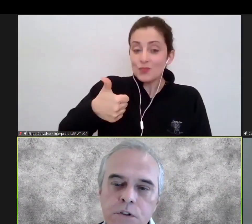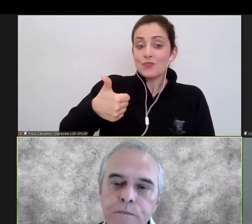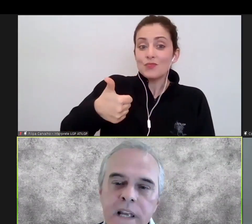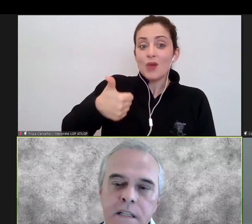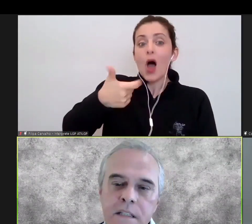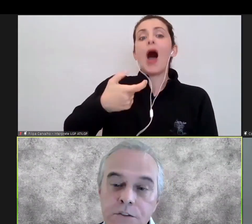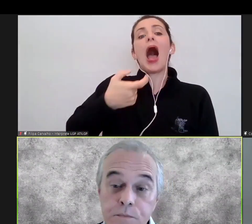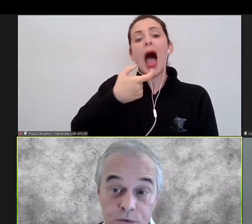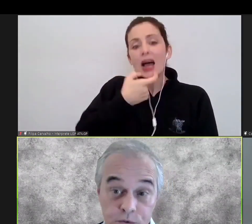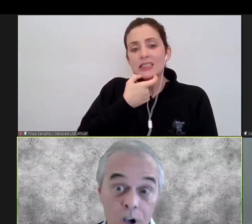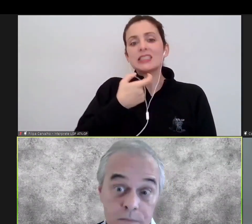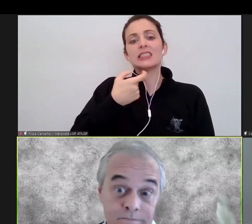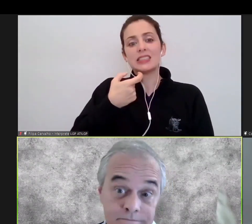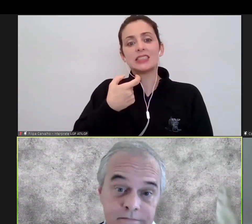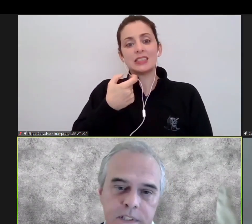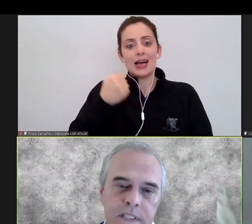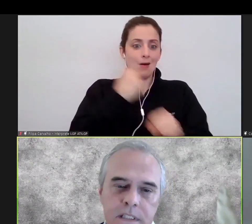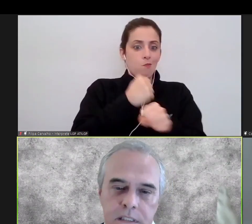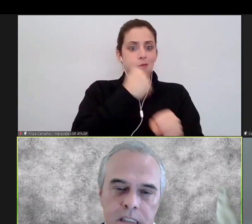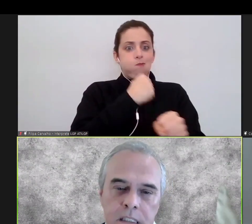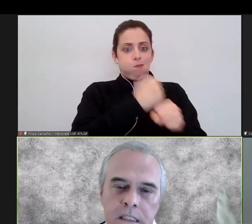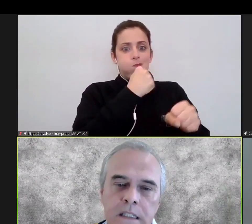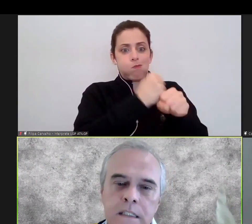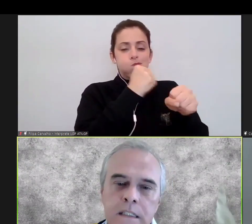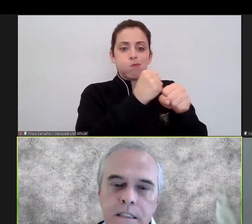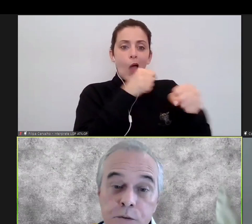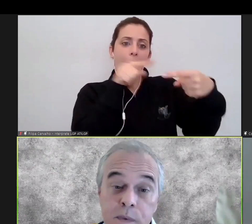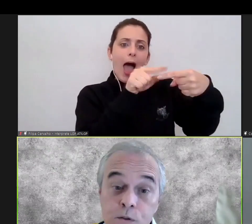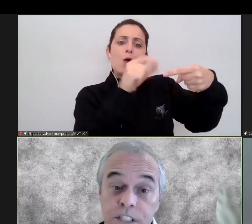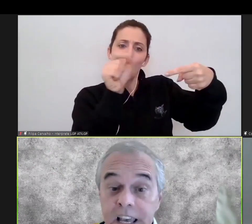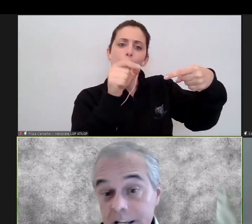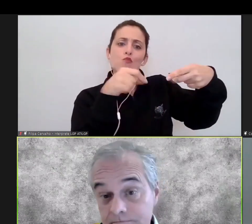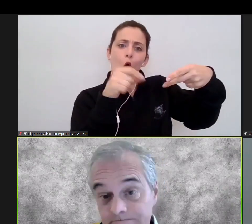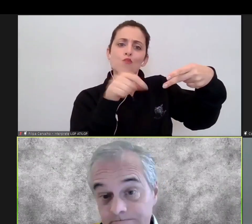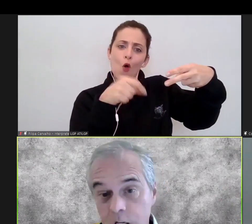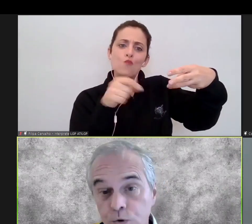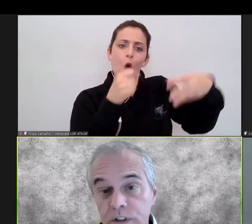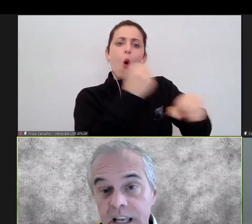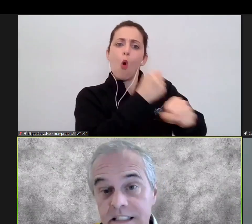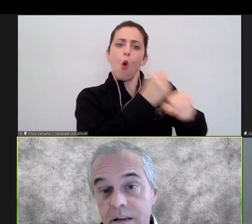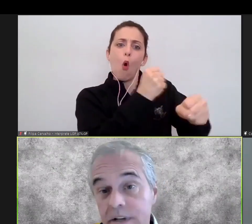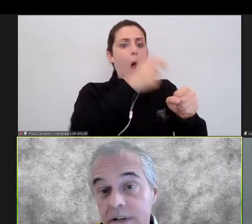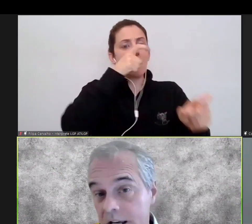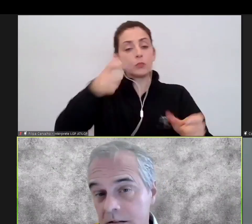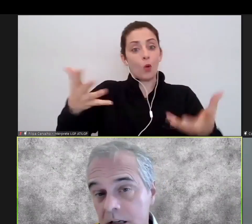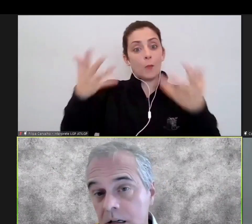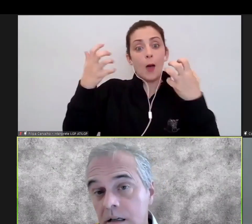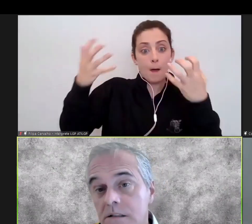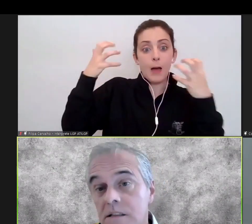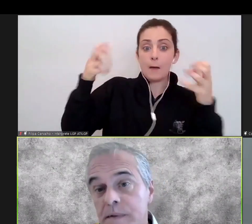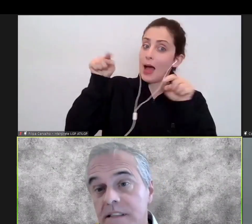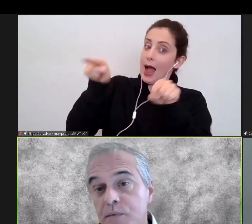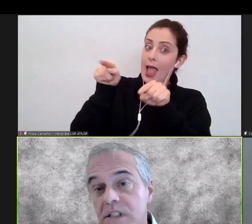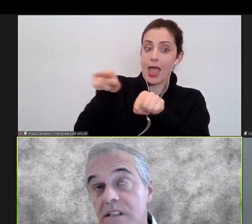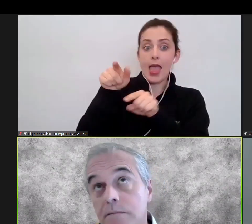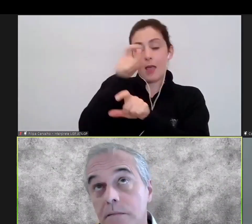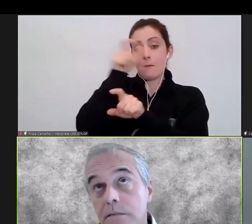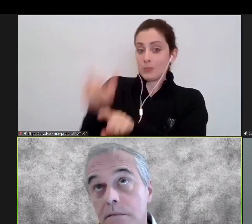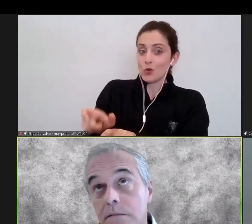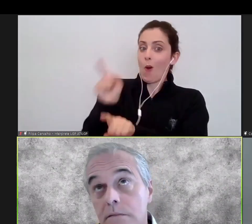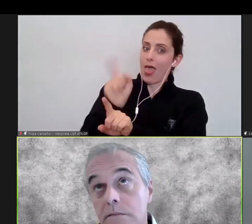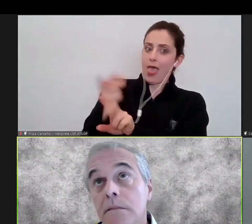cabe nos pré-requisitos para o job, que as pessoas querem, que a cultura que recebe ele quer. Se você pensar, por